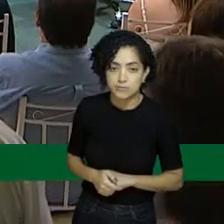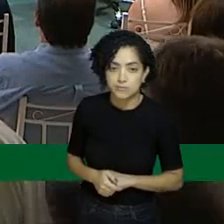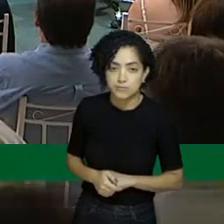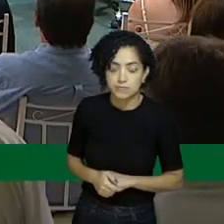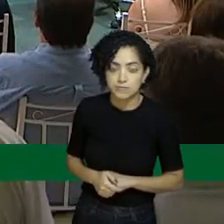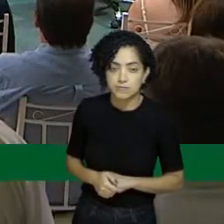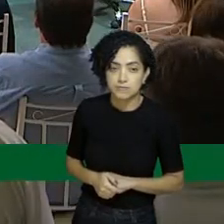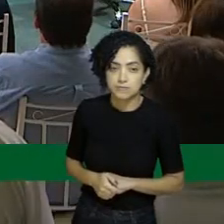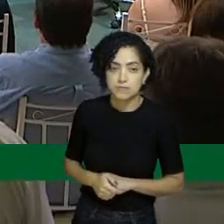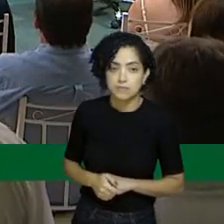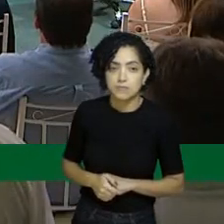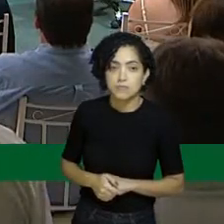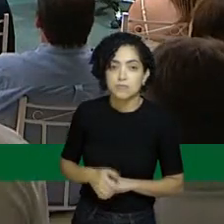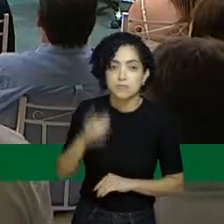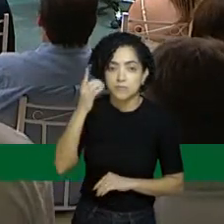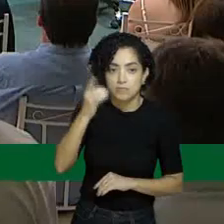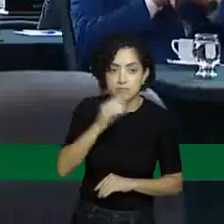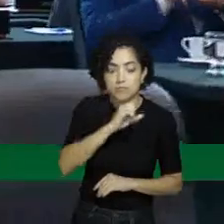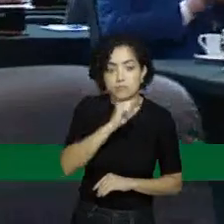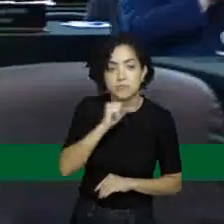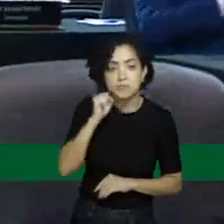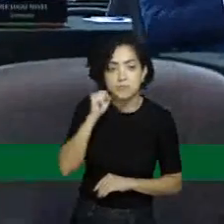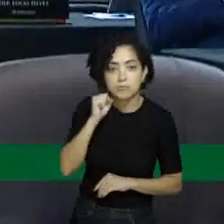Deputado Massoco.